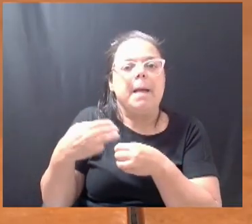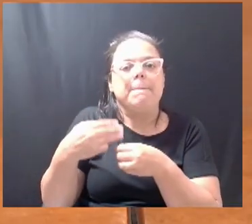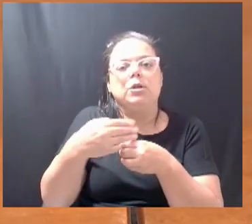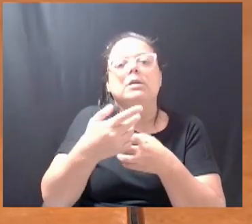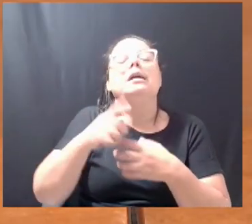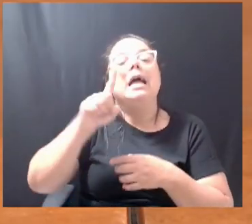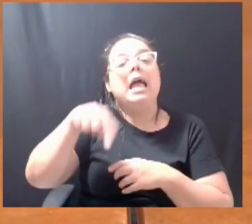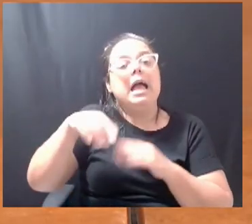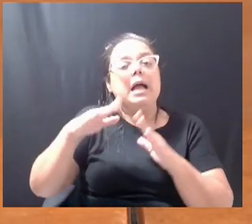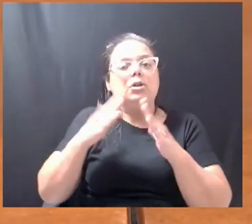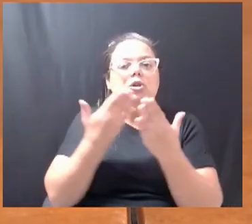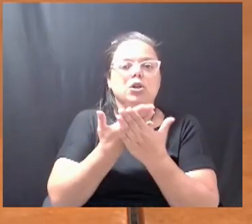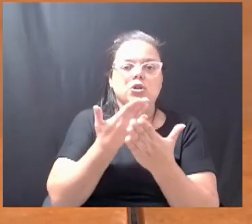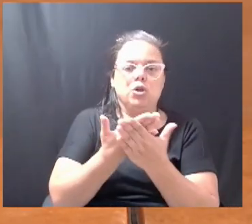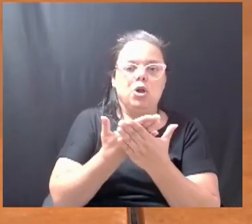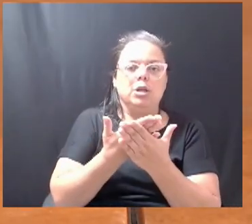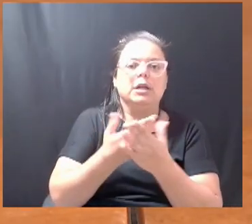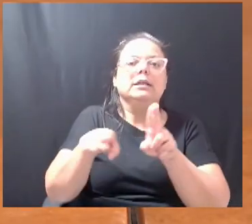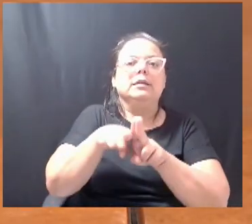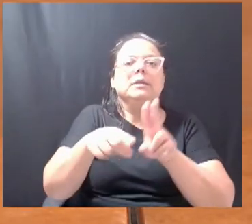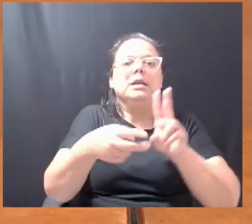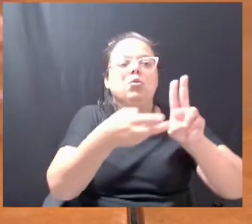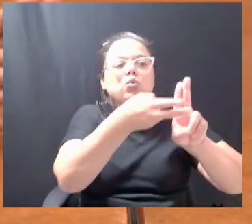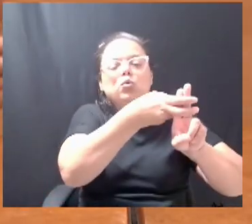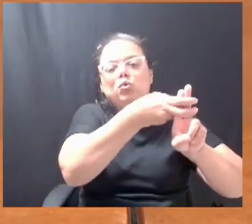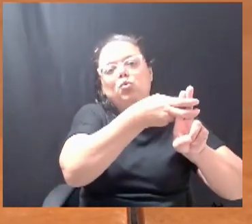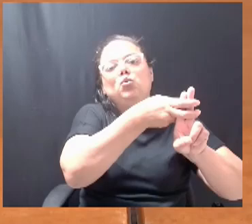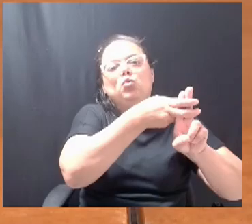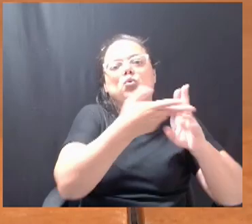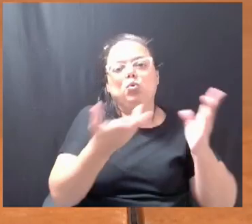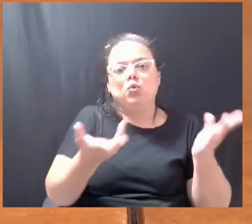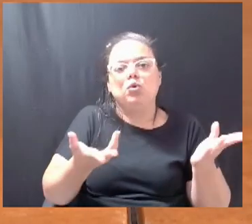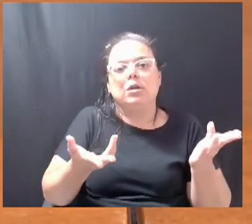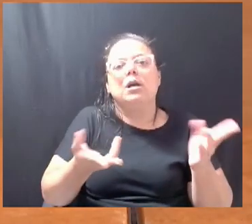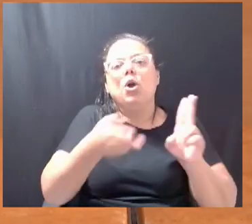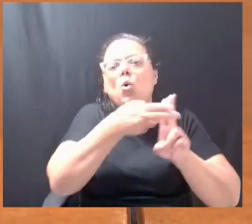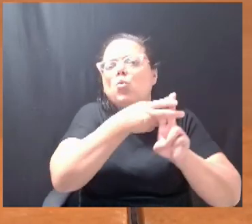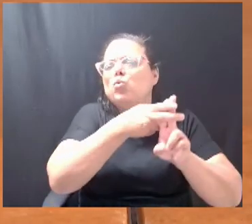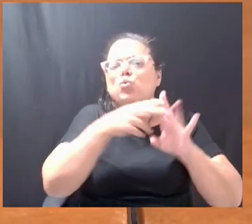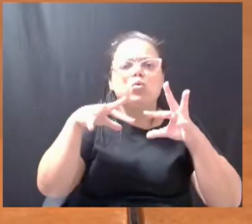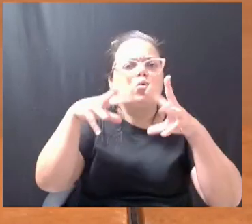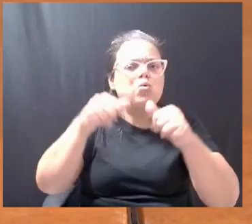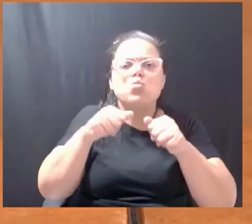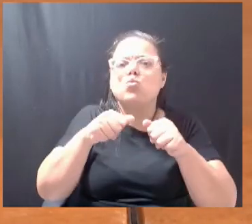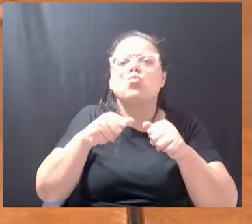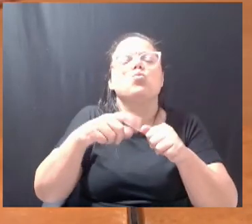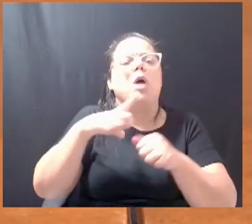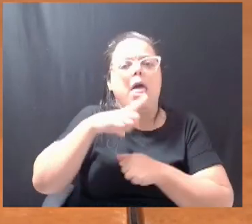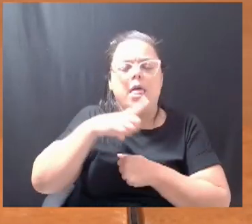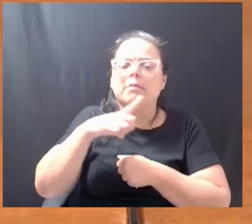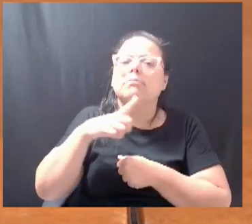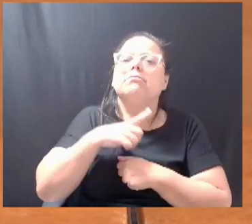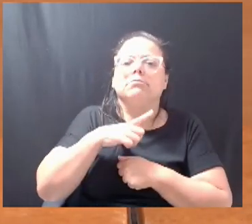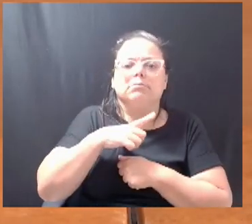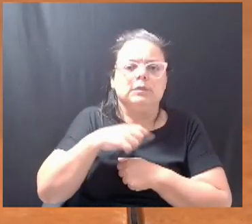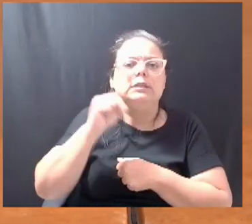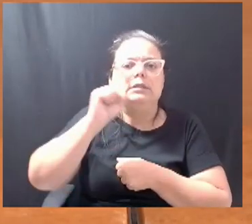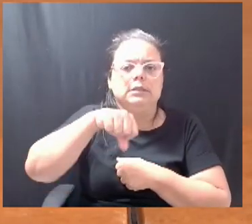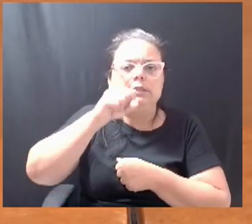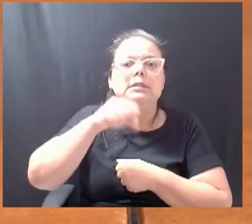posto de saúde. O SUS, com todos os problemas que tem, é uma grande conquista da nossa Constituição